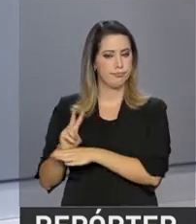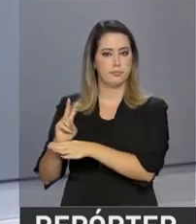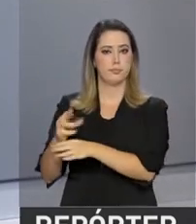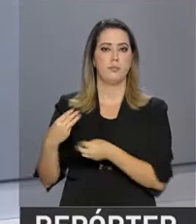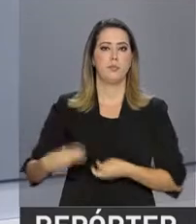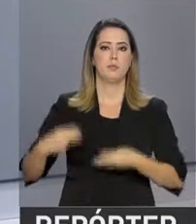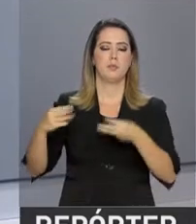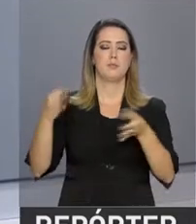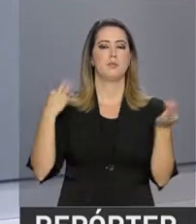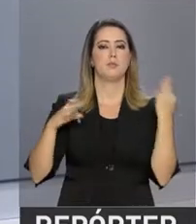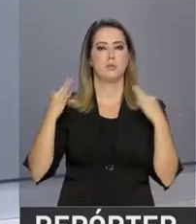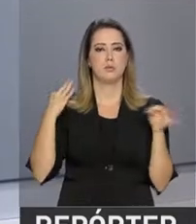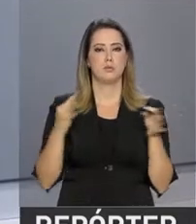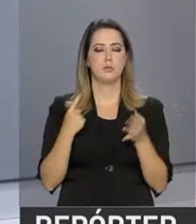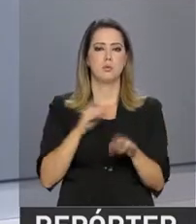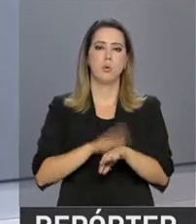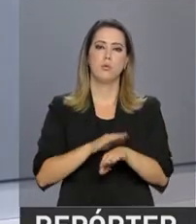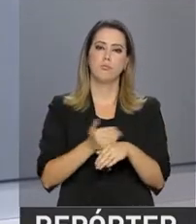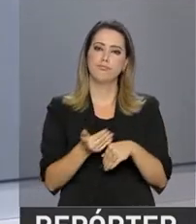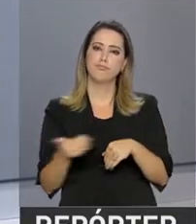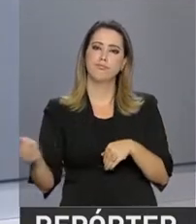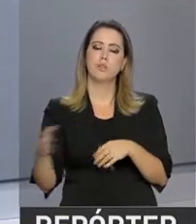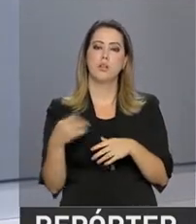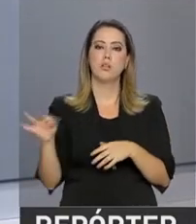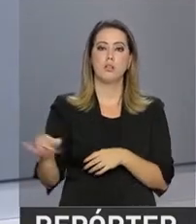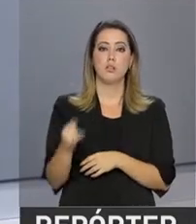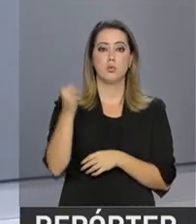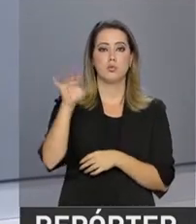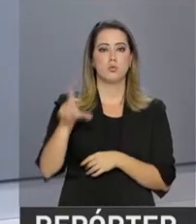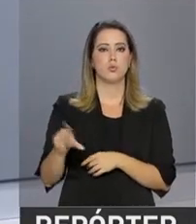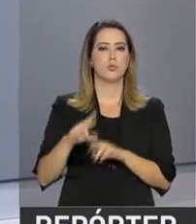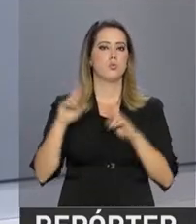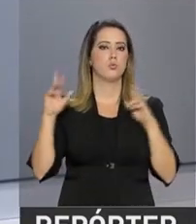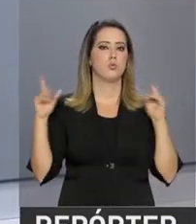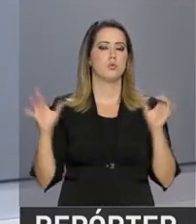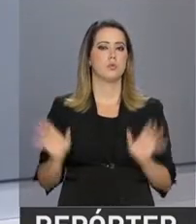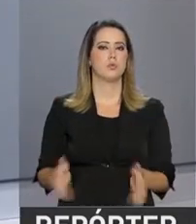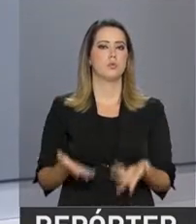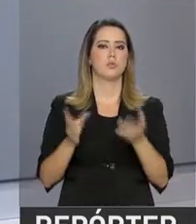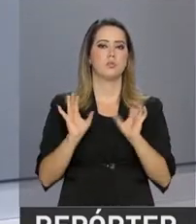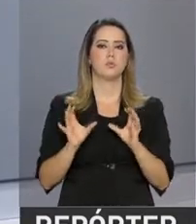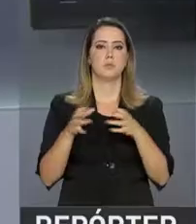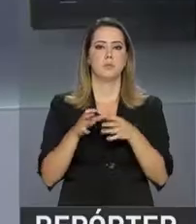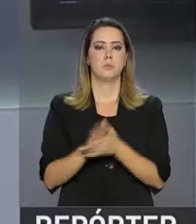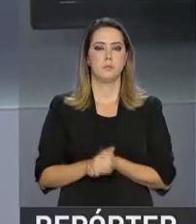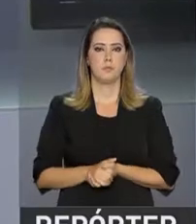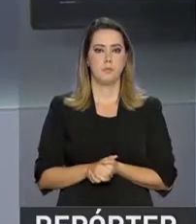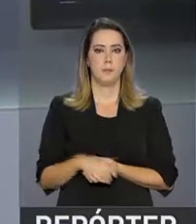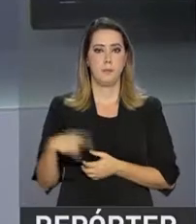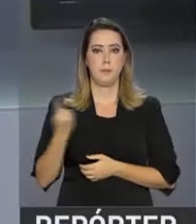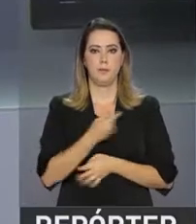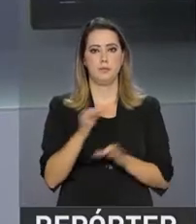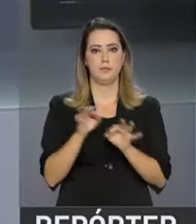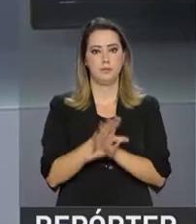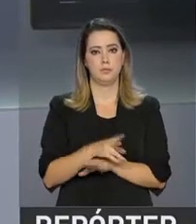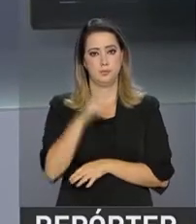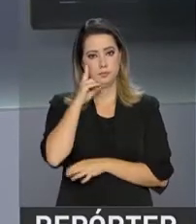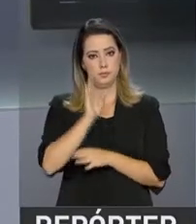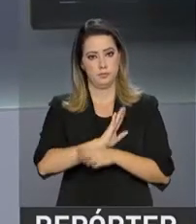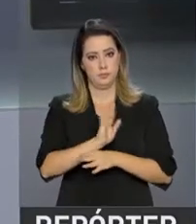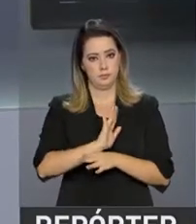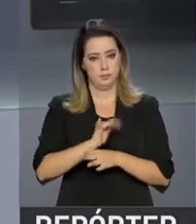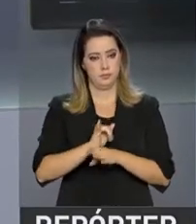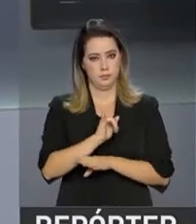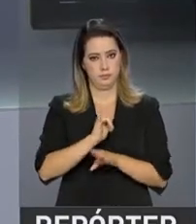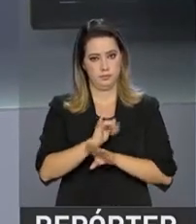Ministério do Turismo, com prazos e taxas de juros diferenciados para incentivar o setor. Nós ficamos por aqui, você